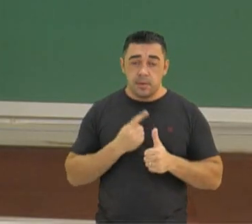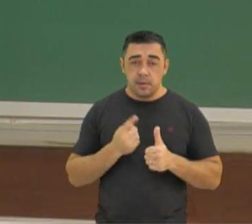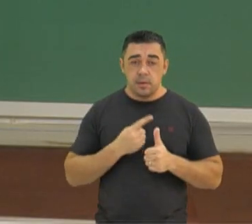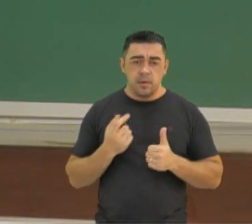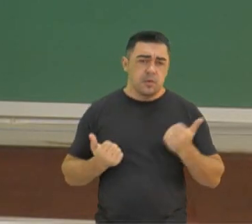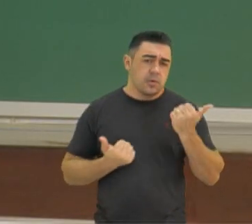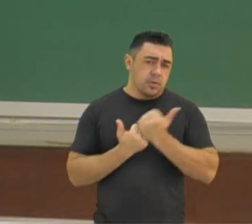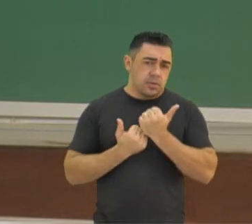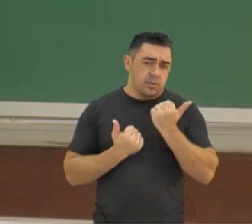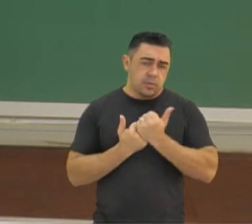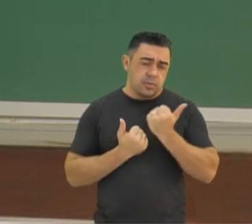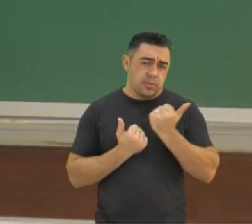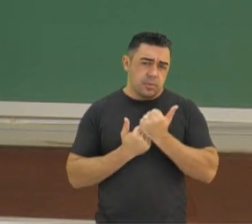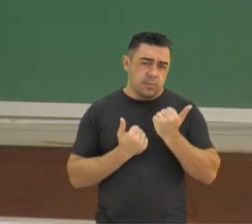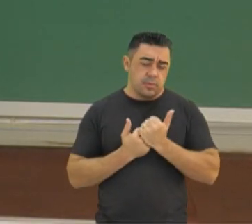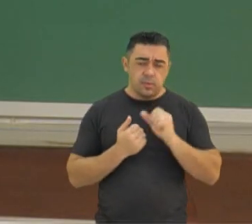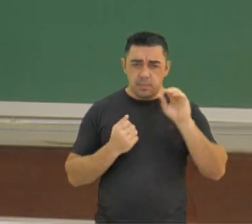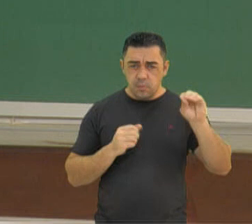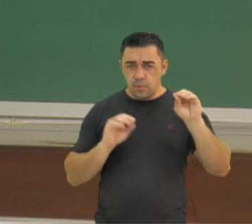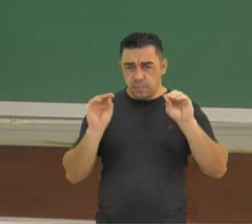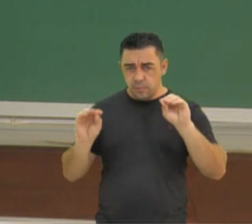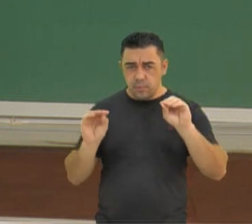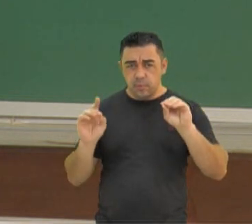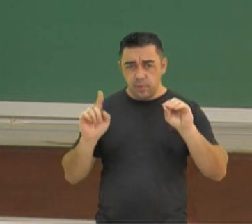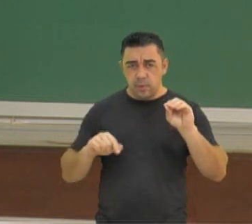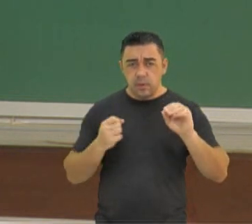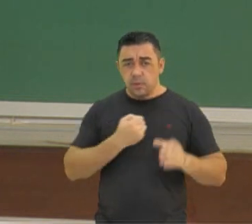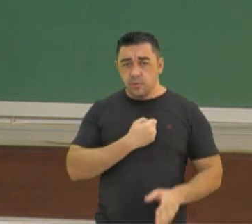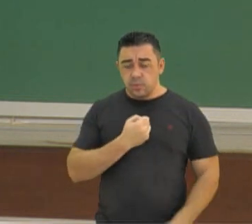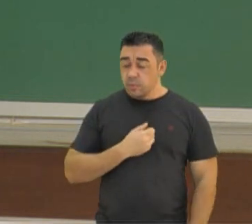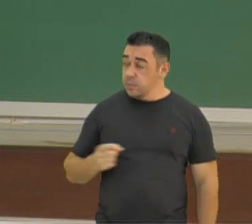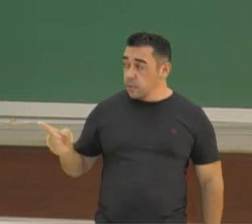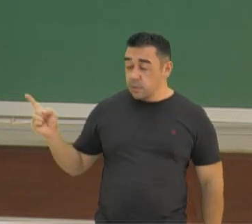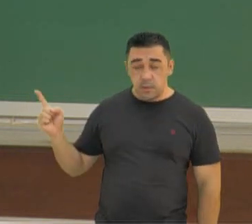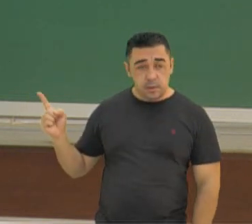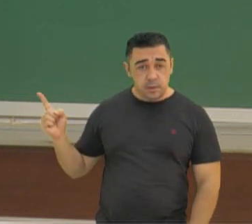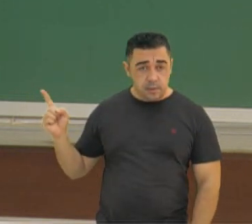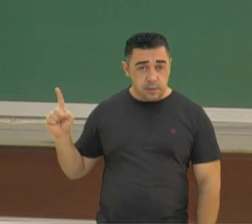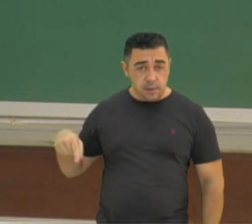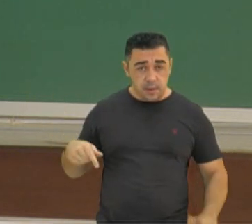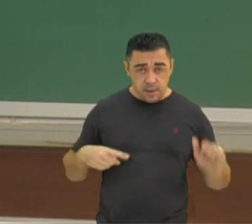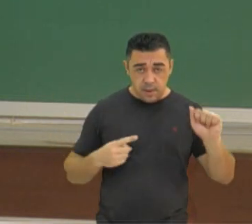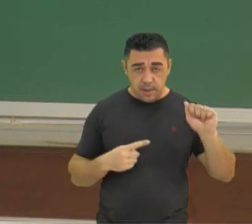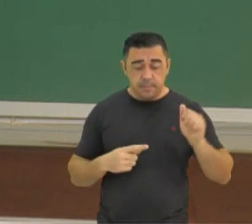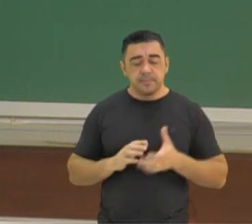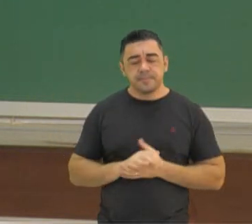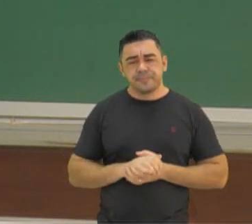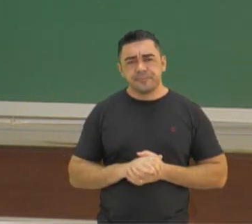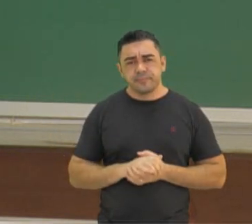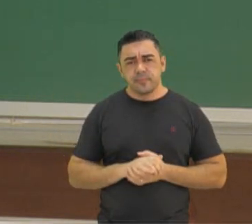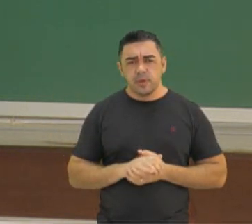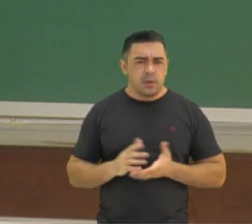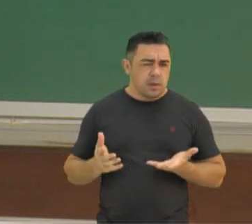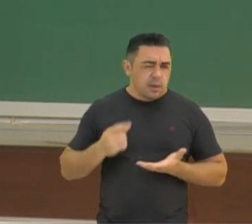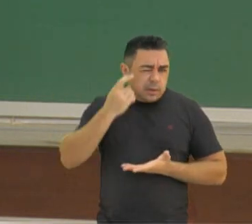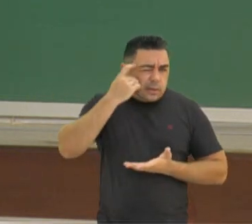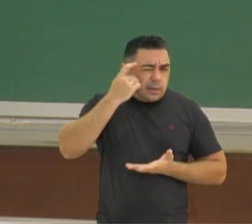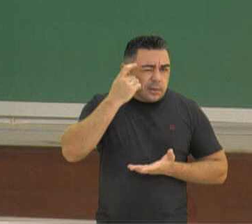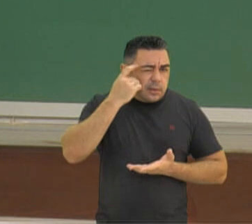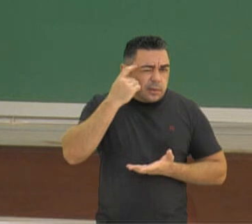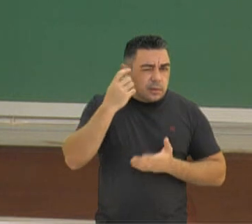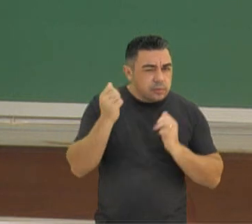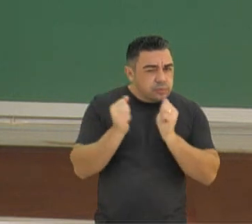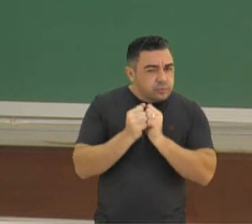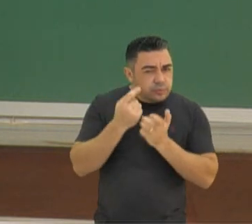vou fazer a substituição dos termos, né, do conjunto numérico que está presente na opção A. Né? Fazer mentalmente aqui, acompanhe